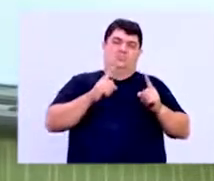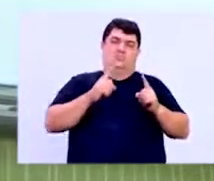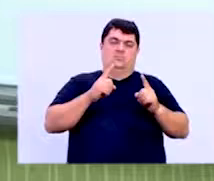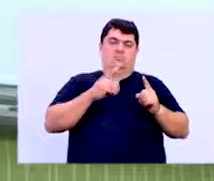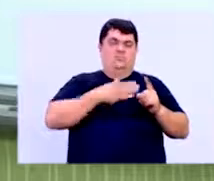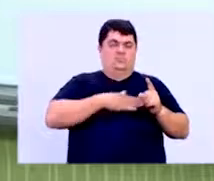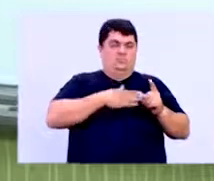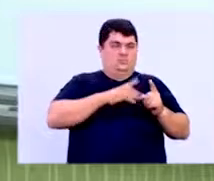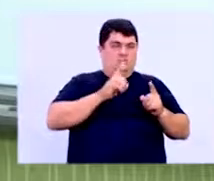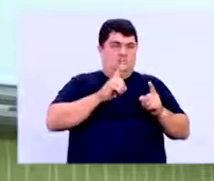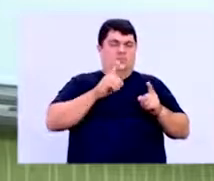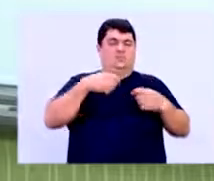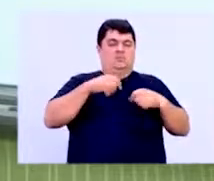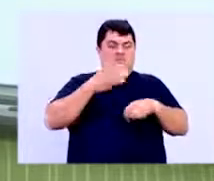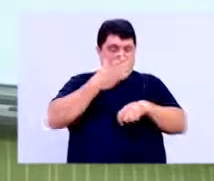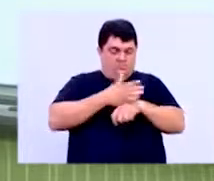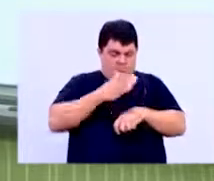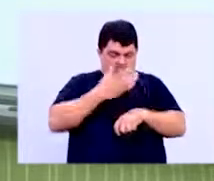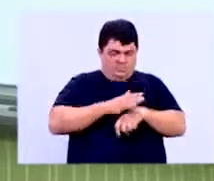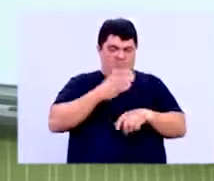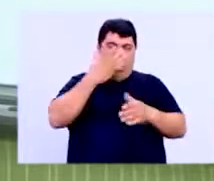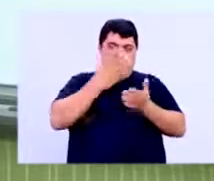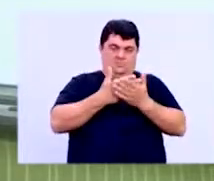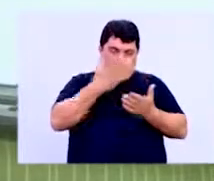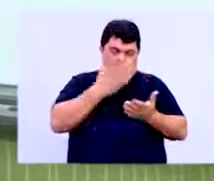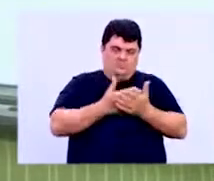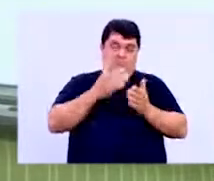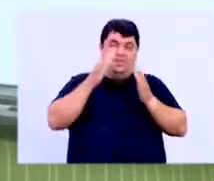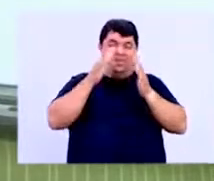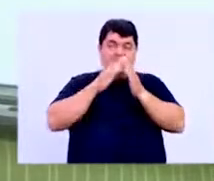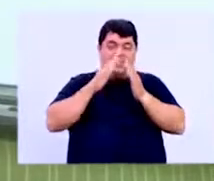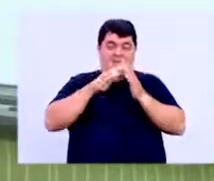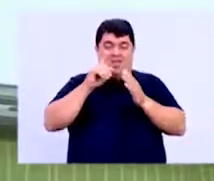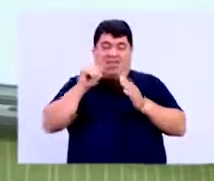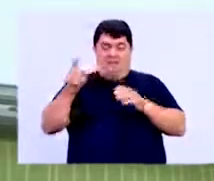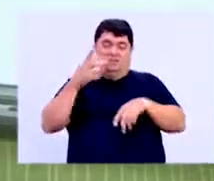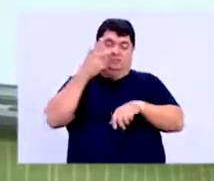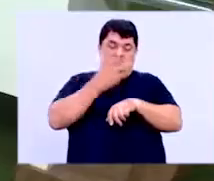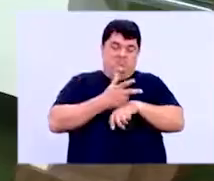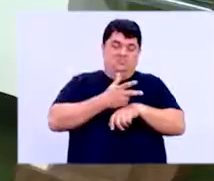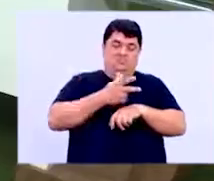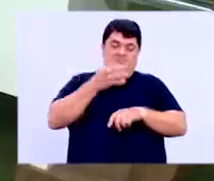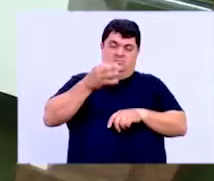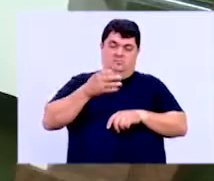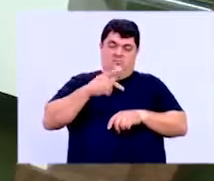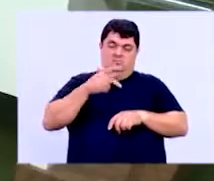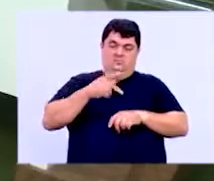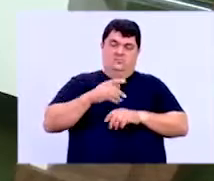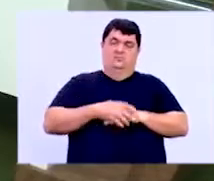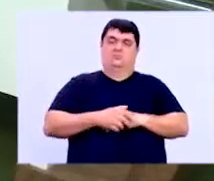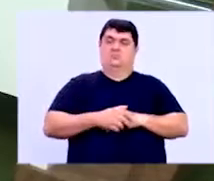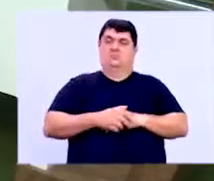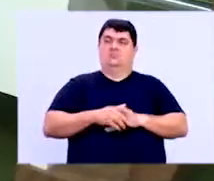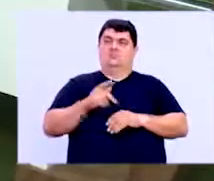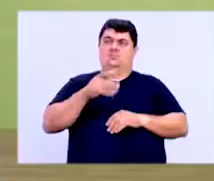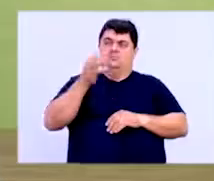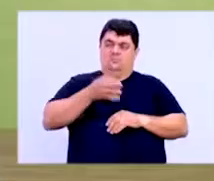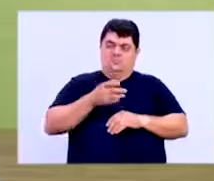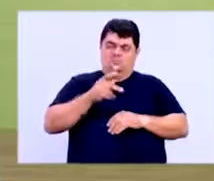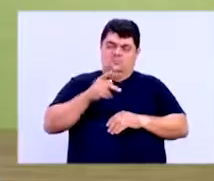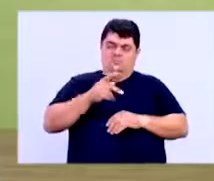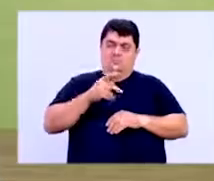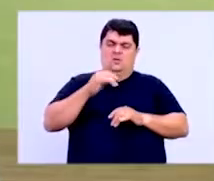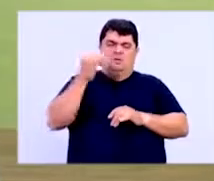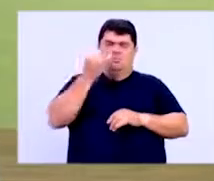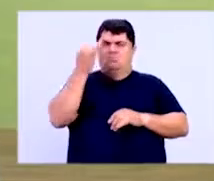só isso não. Basta você tem que pegar em casa e ver também em casa e rever as aulas. Certo, professor Ivan? Certo, professor Luiz. Assunto de